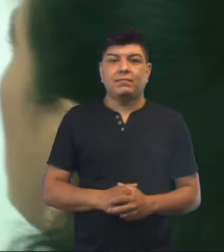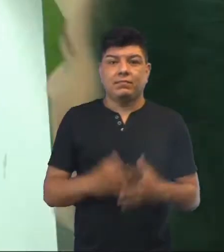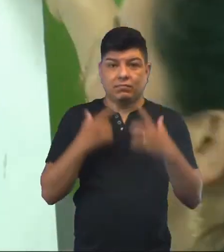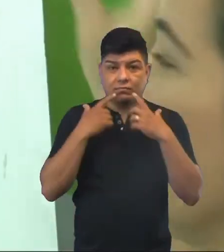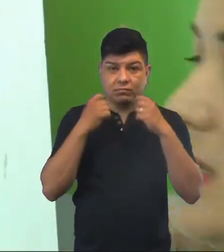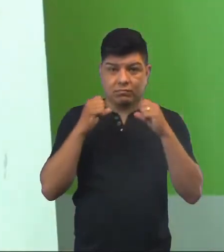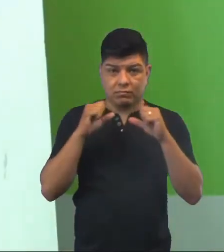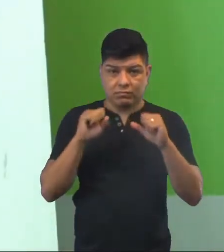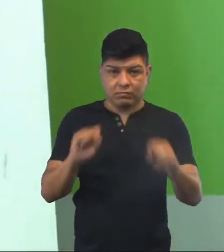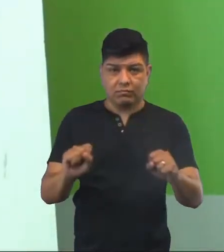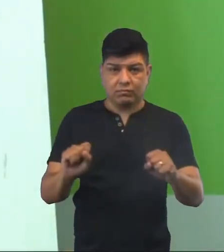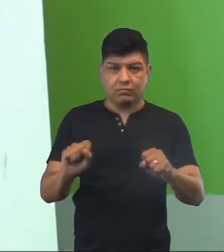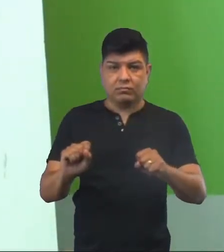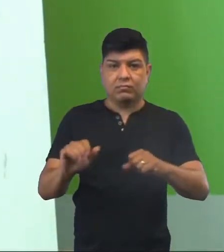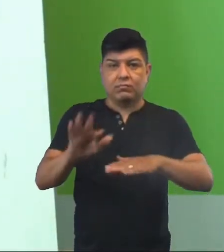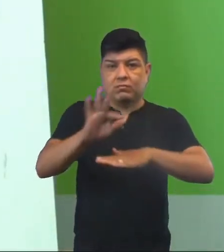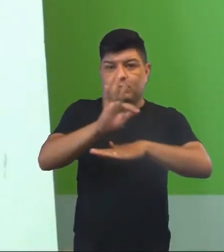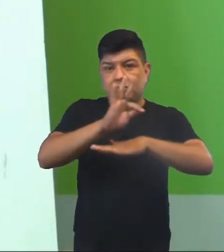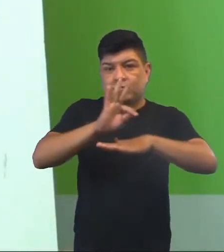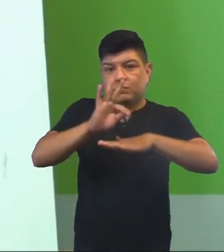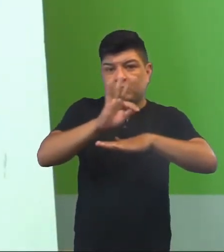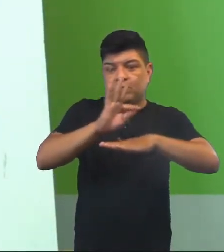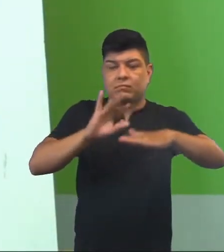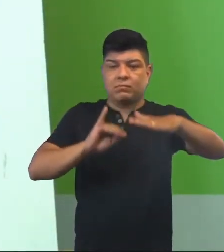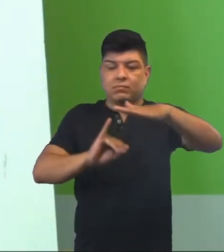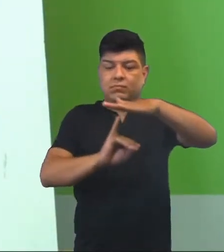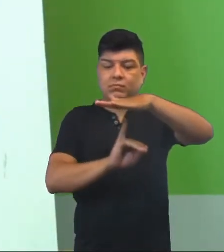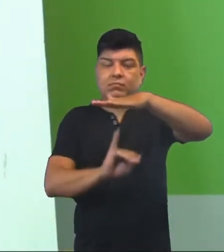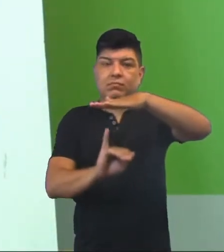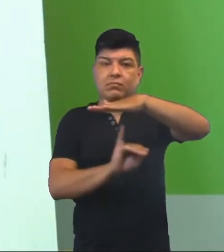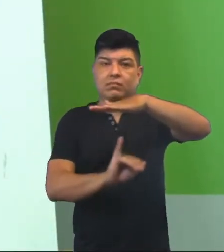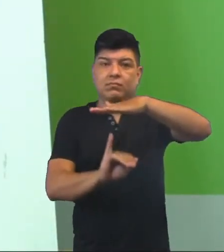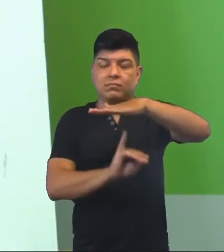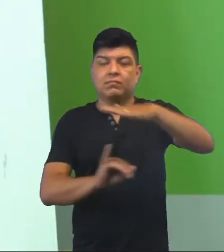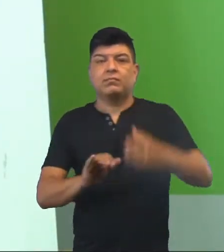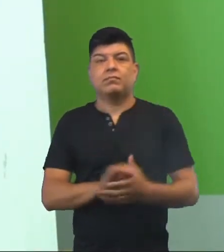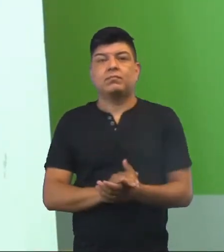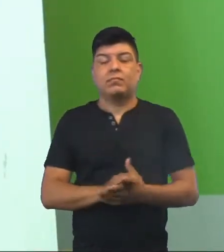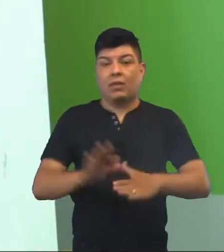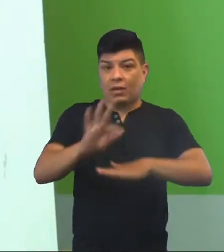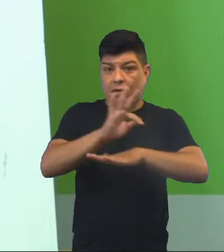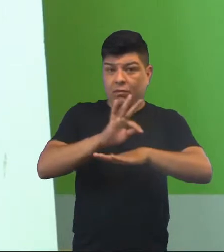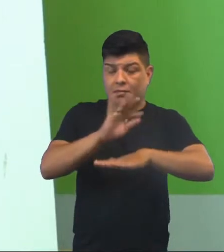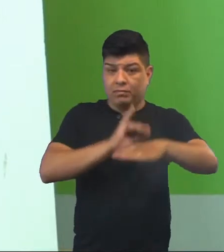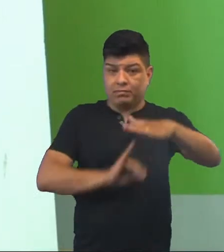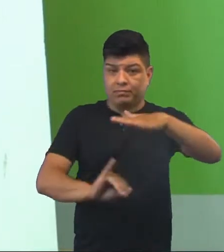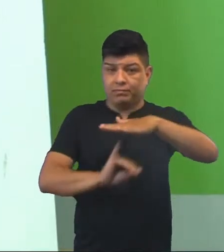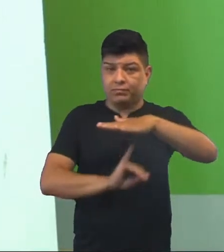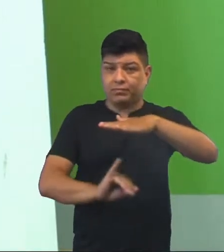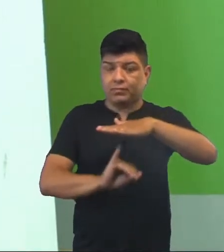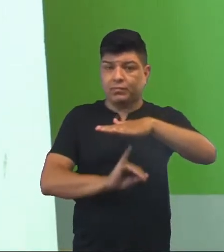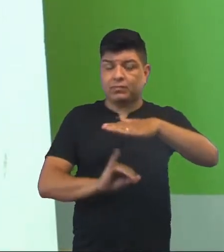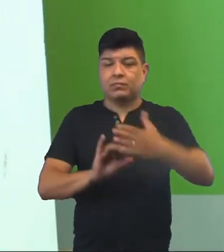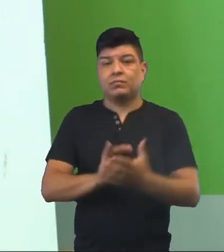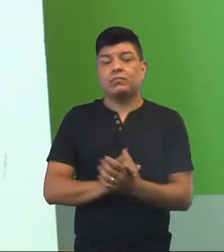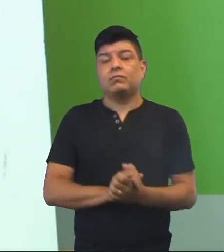Linguagem formal e informal. O que é? A linguagem formal e informal